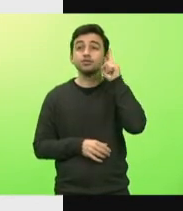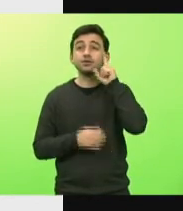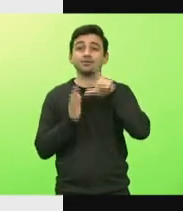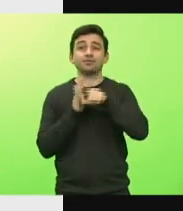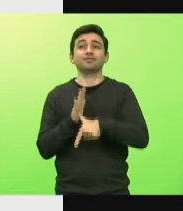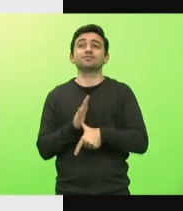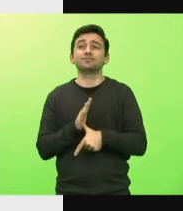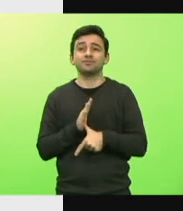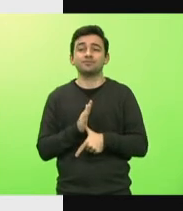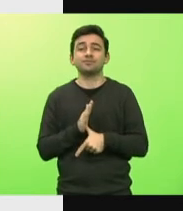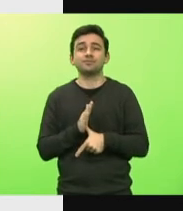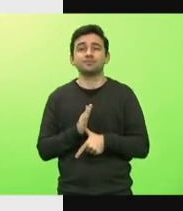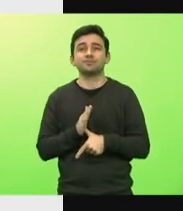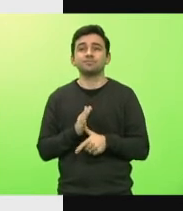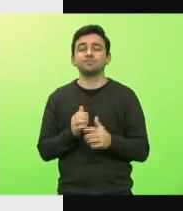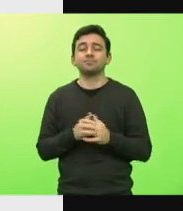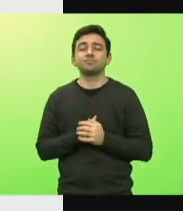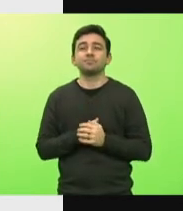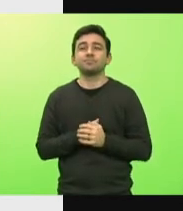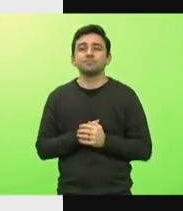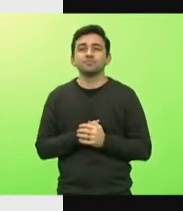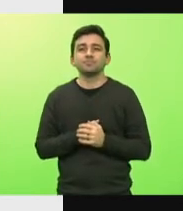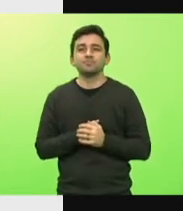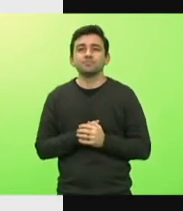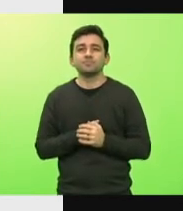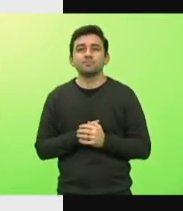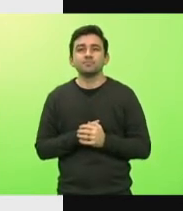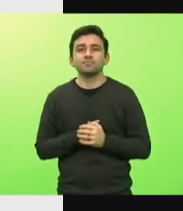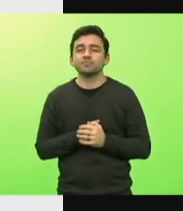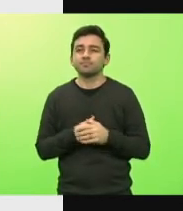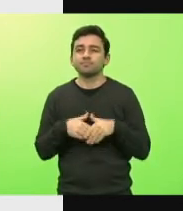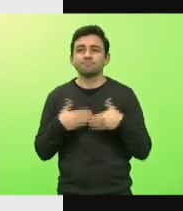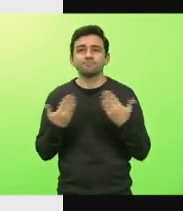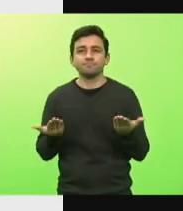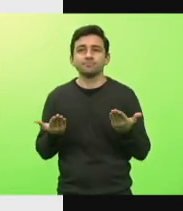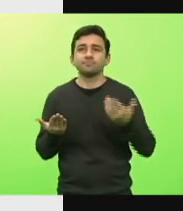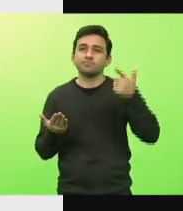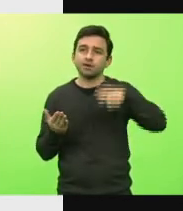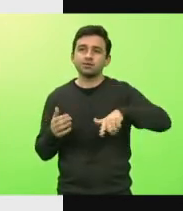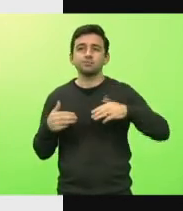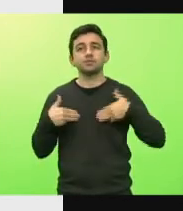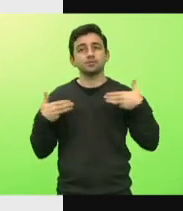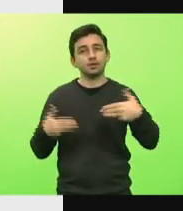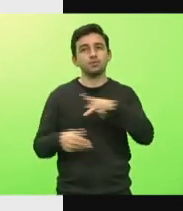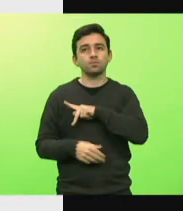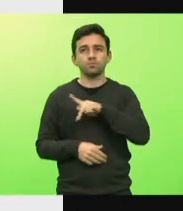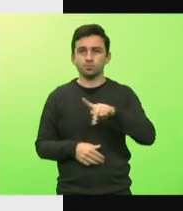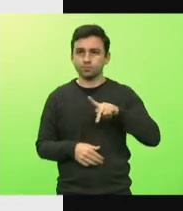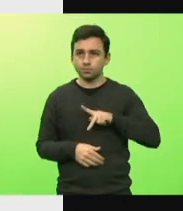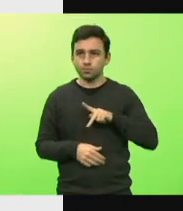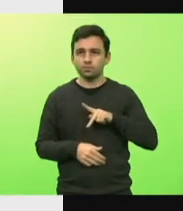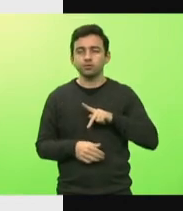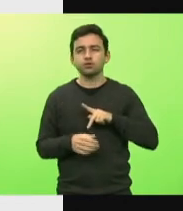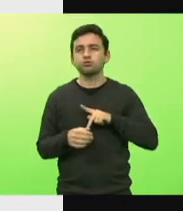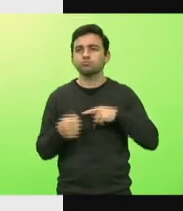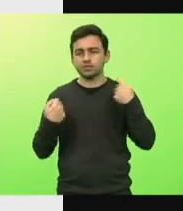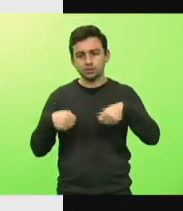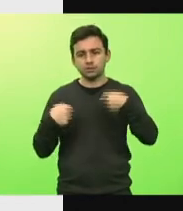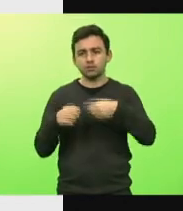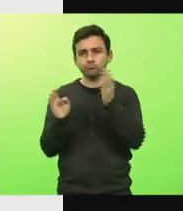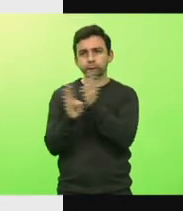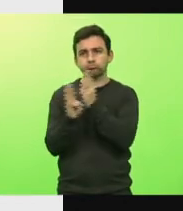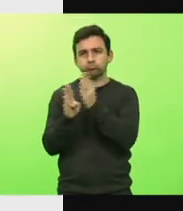atraso. Mas essa daí, para o Ministério Público ir para cima desse